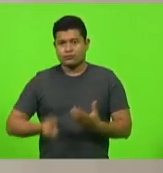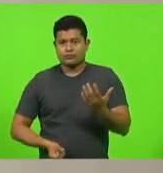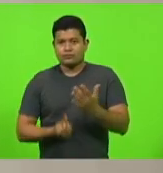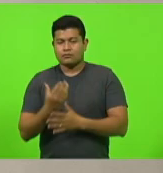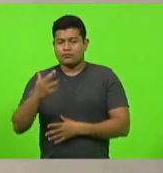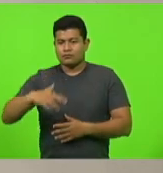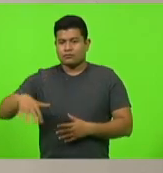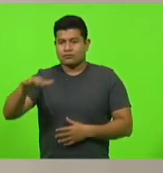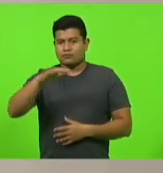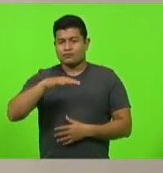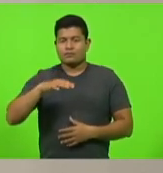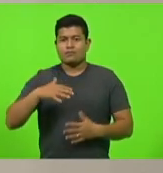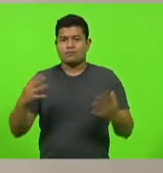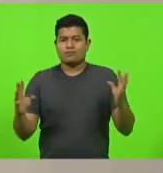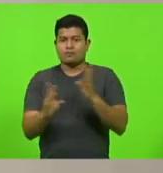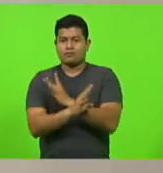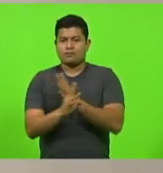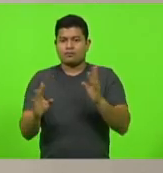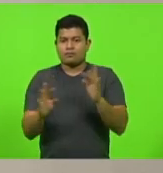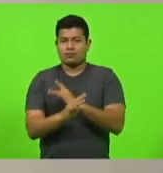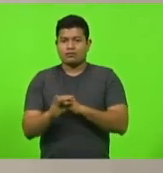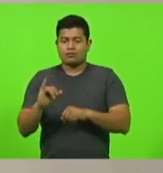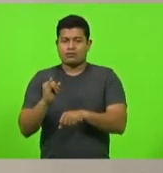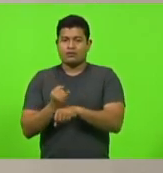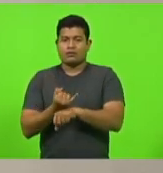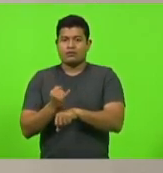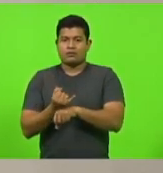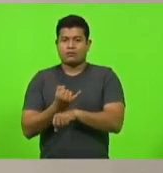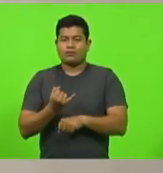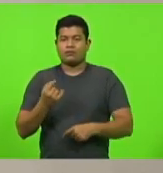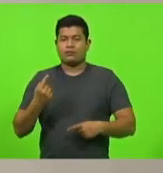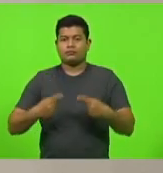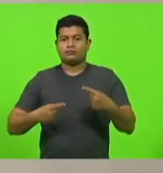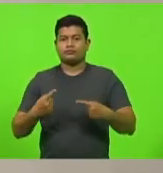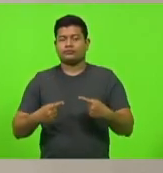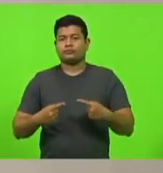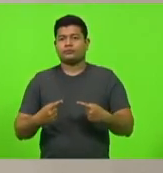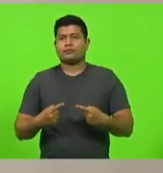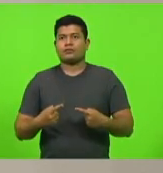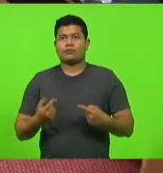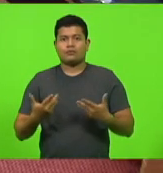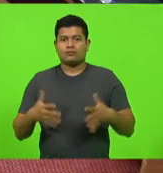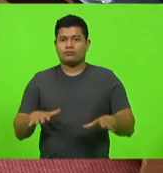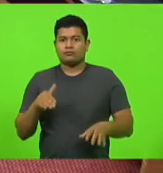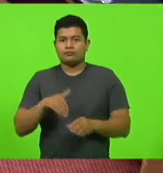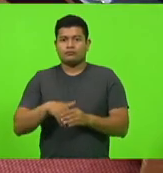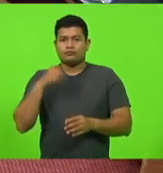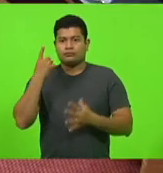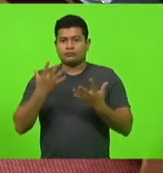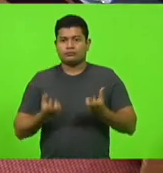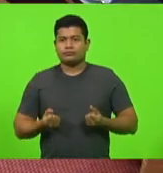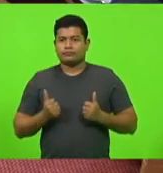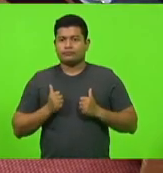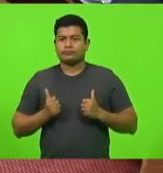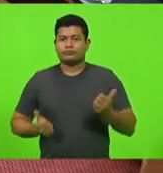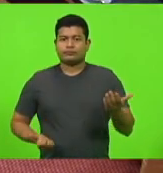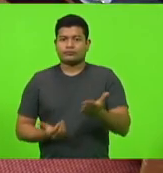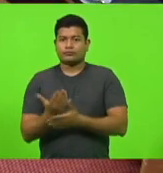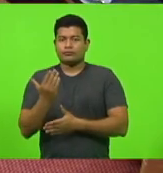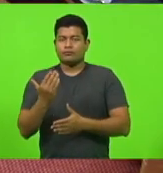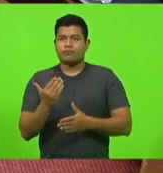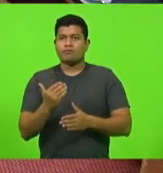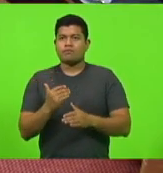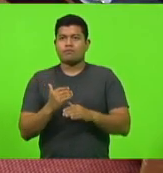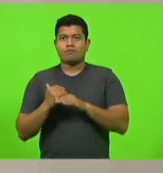região metropolitana de Joinville, estabelece outras providências. Deputados que aprovam, permaneçam como se encontram. Aprovado